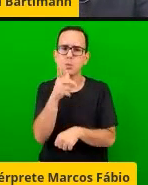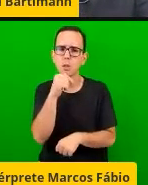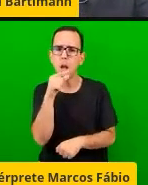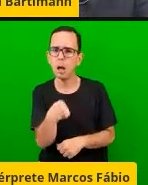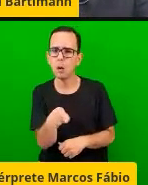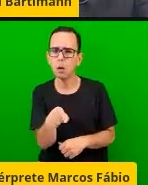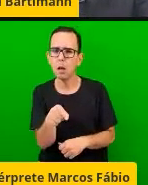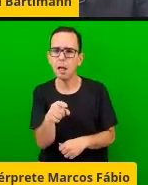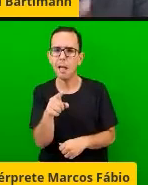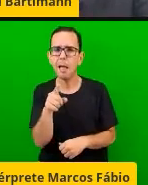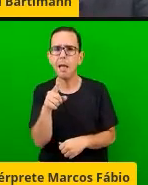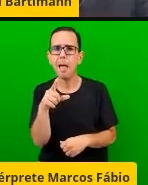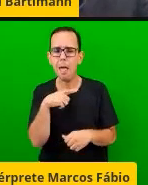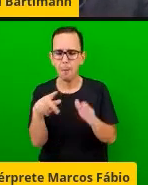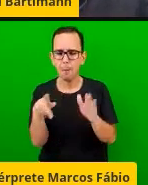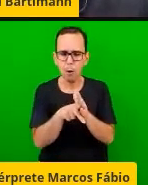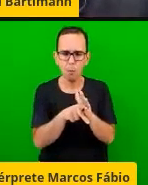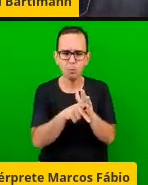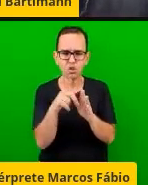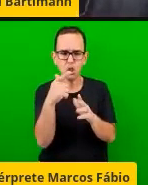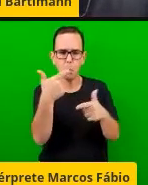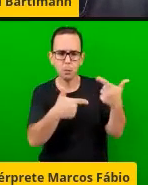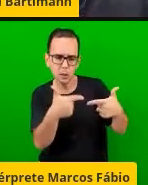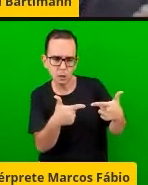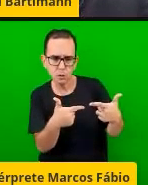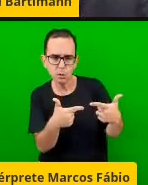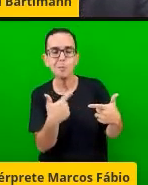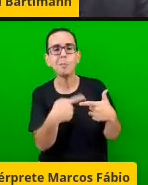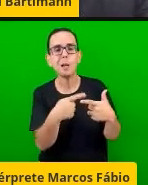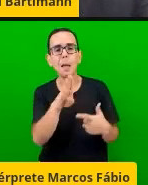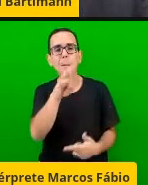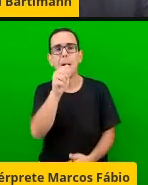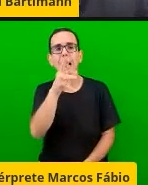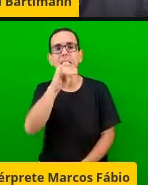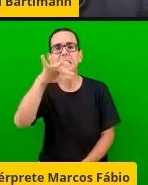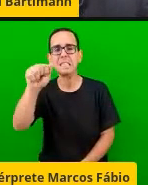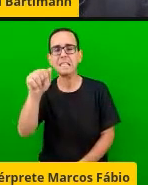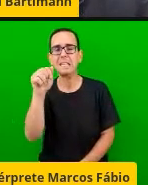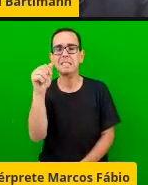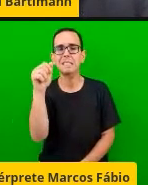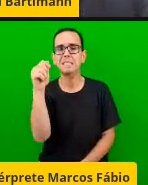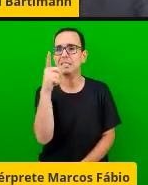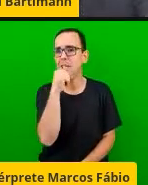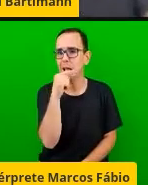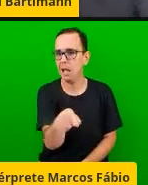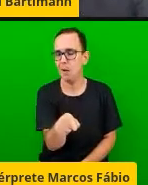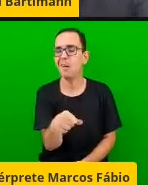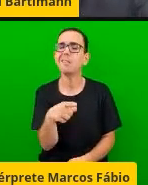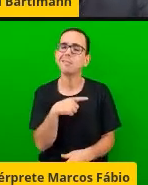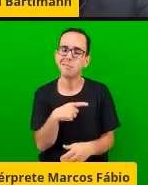é contexto geopolítico na medida, por exemplo, em que as bacias hidrográficas são delimitações que muitas vezes exigem diálogos